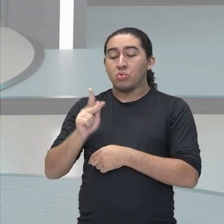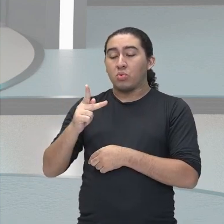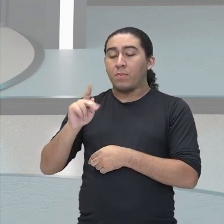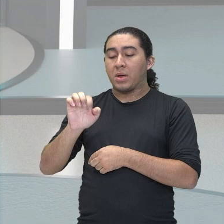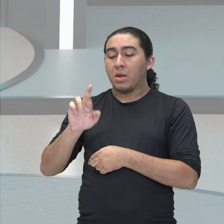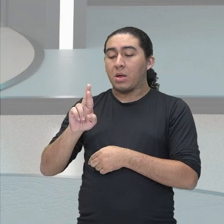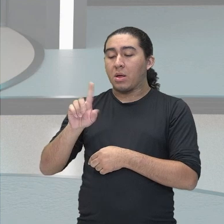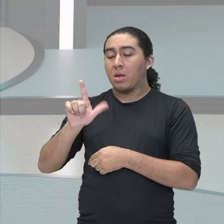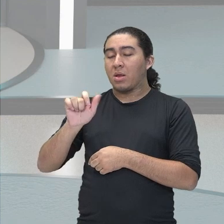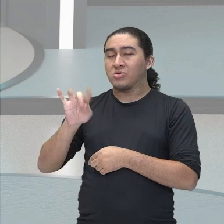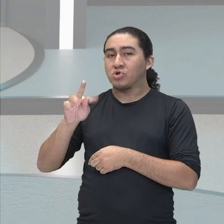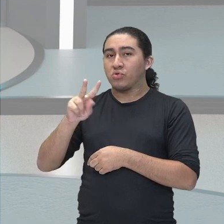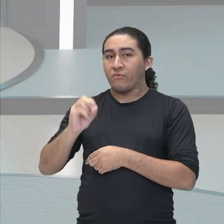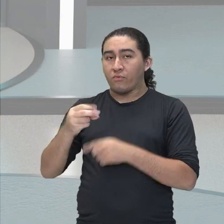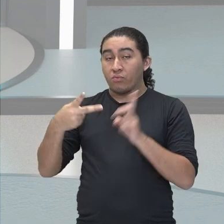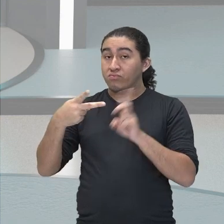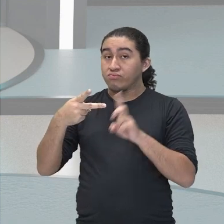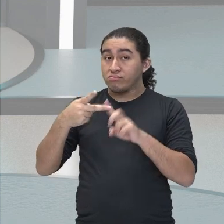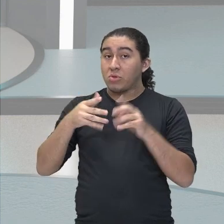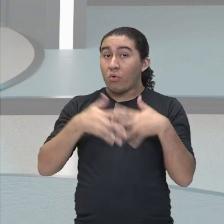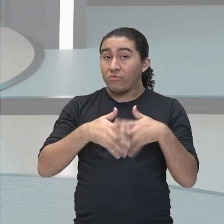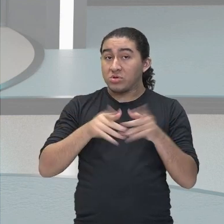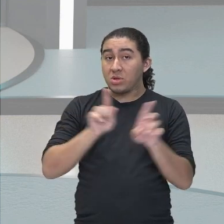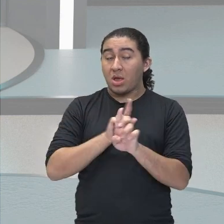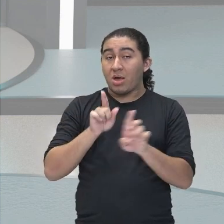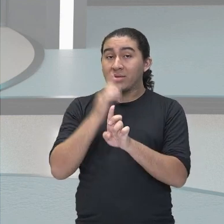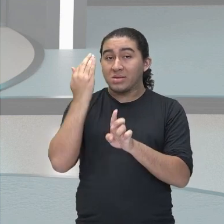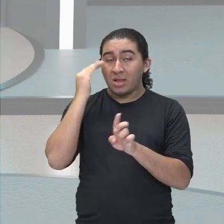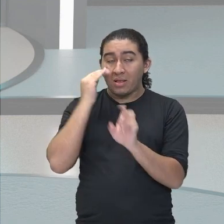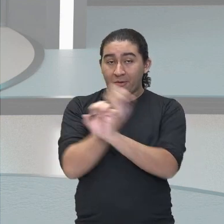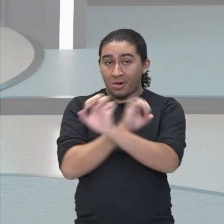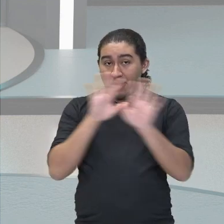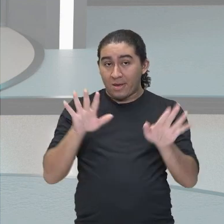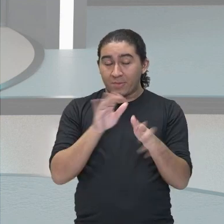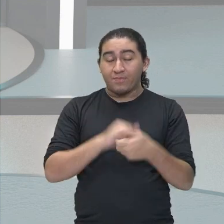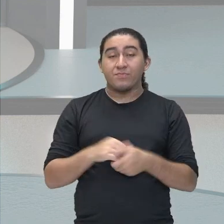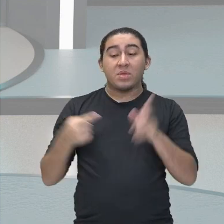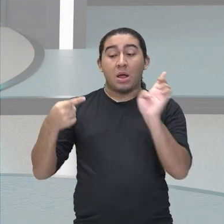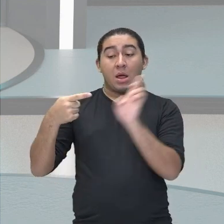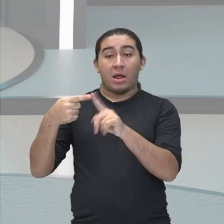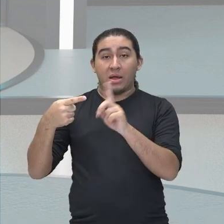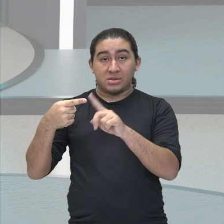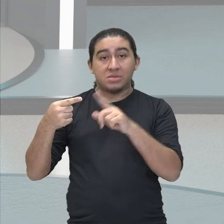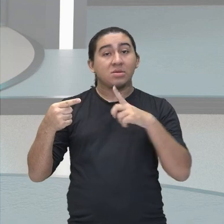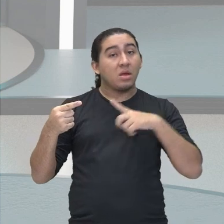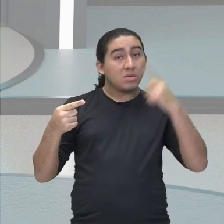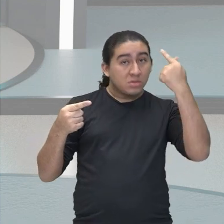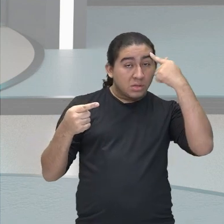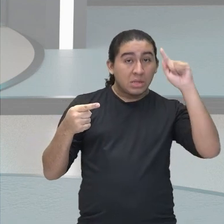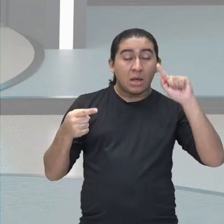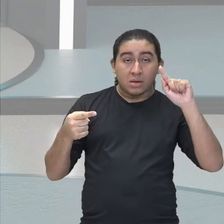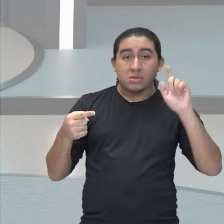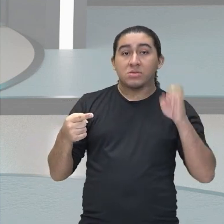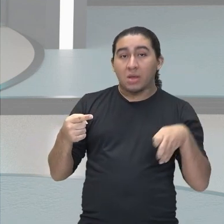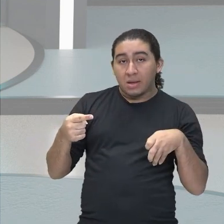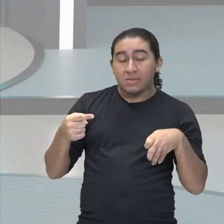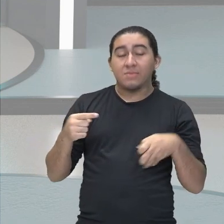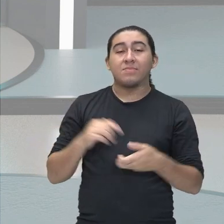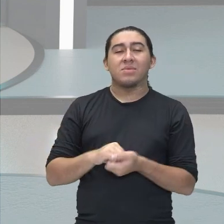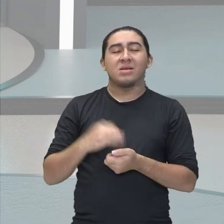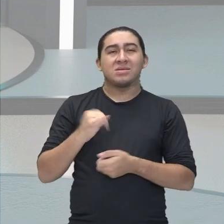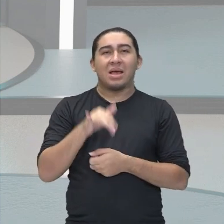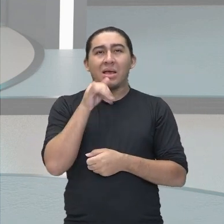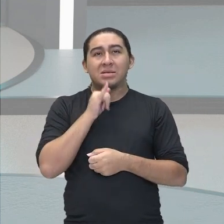já entender. A primeiro, comparativo, já traz essa ideia, né? Então, se eu estou